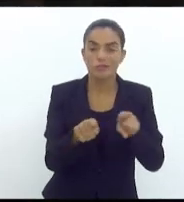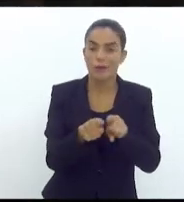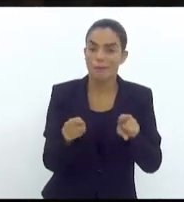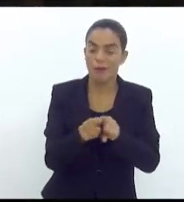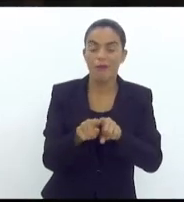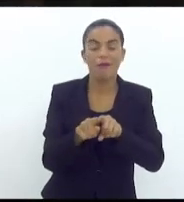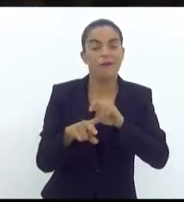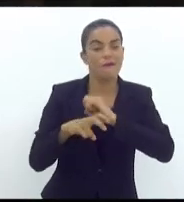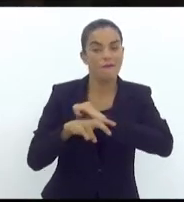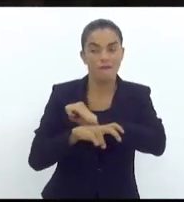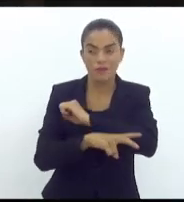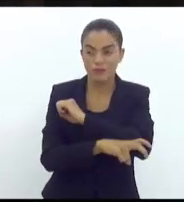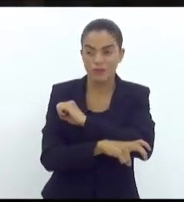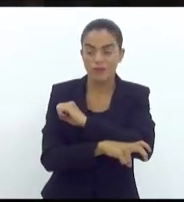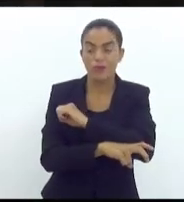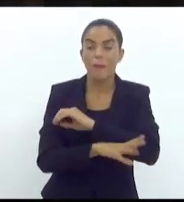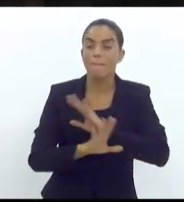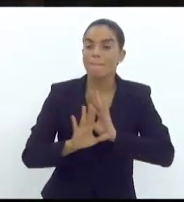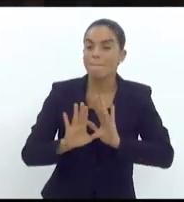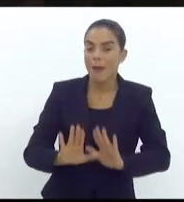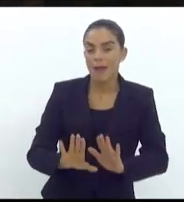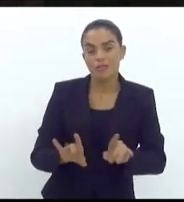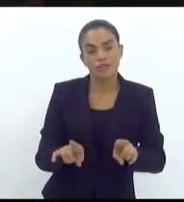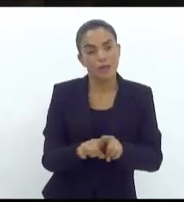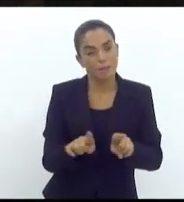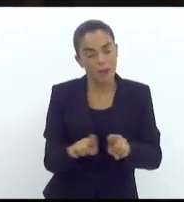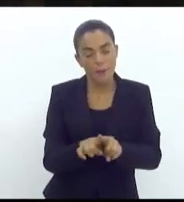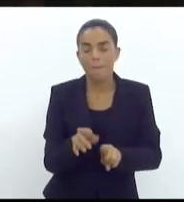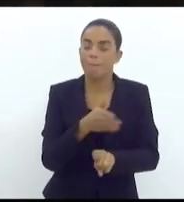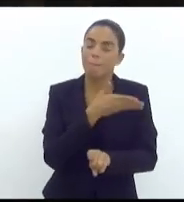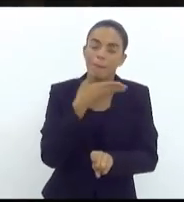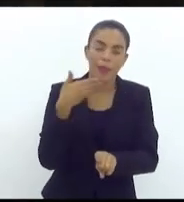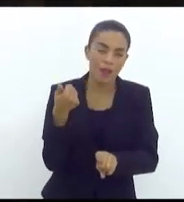infraestrutura e evidentemente melhorar